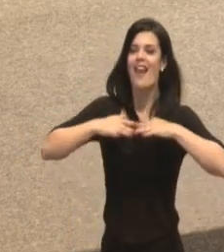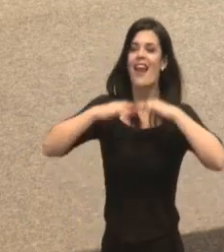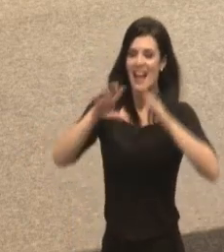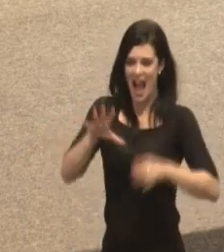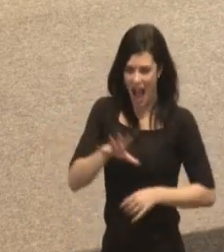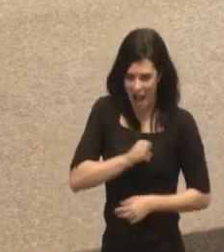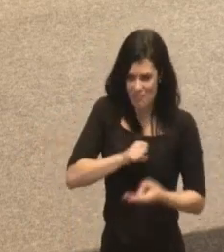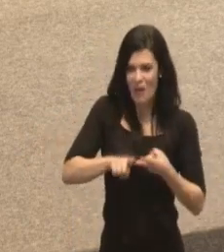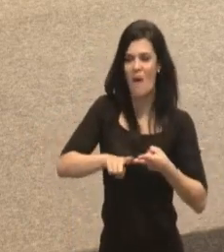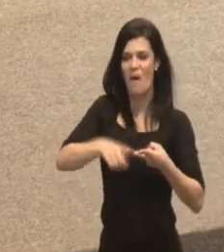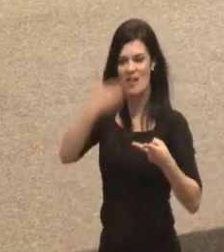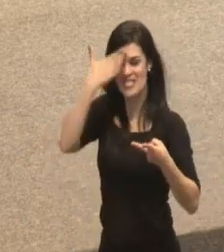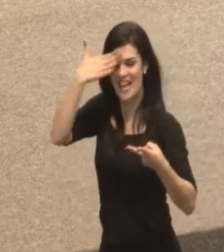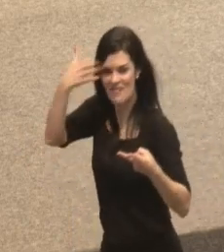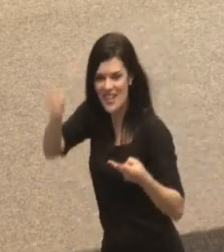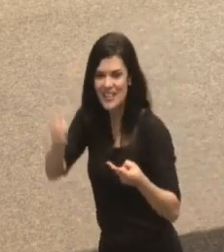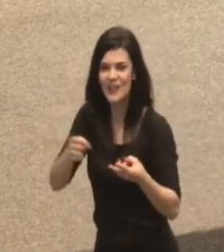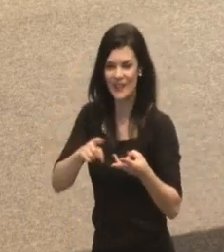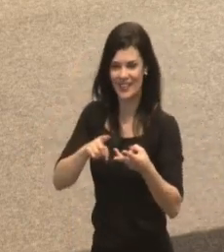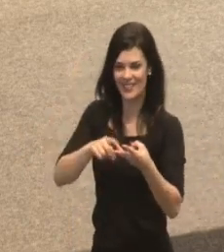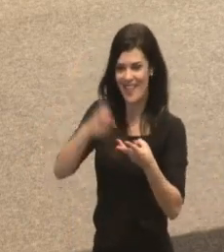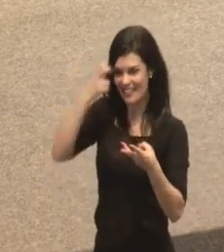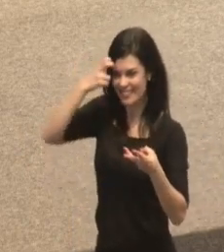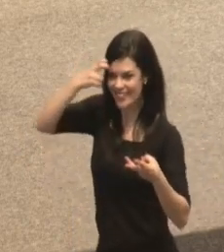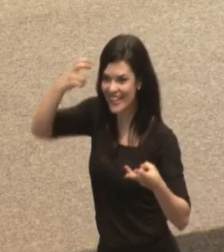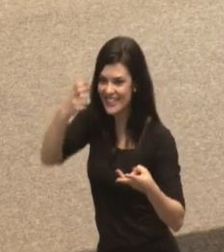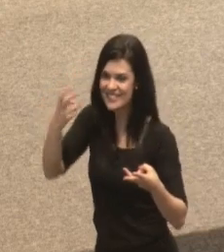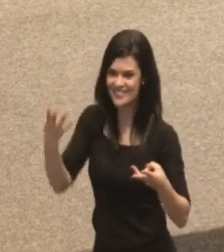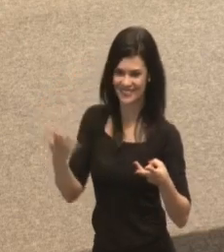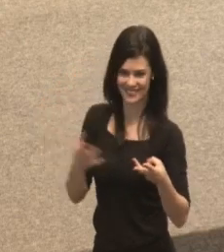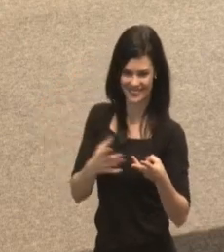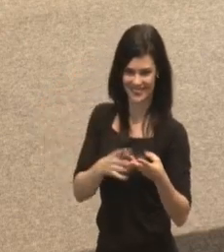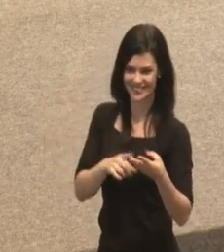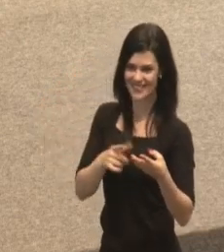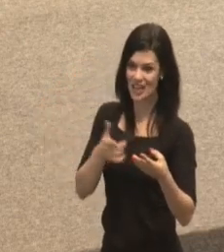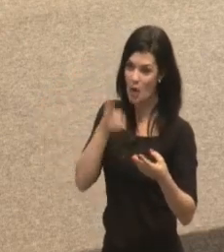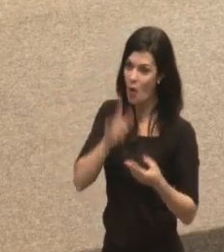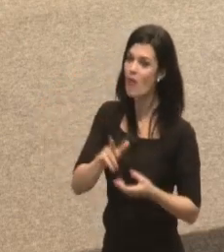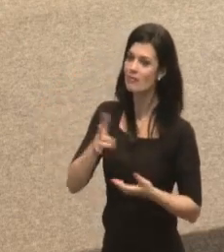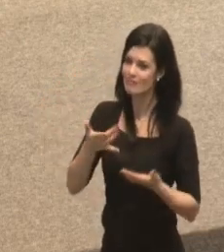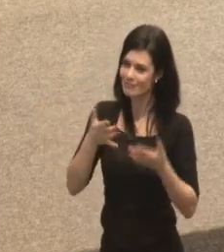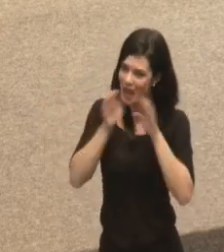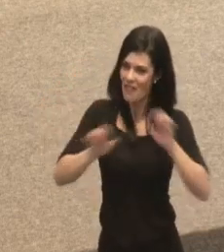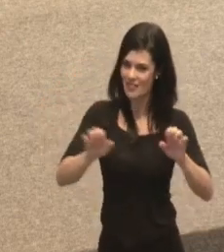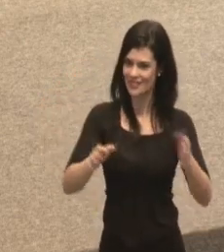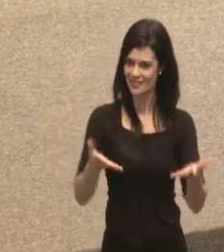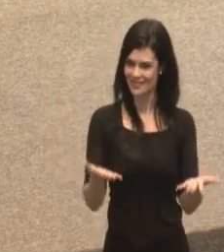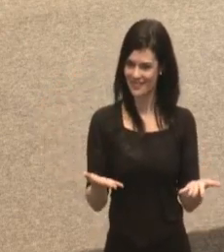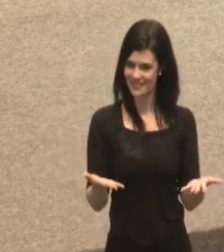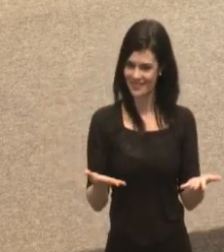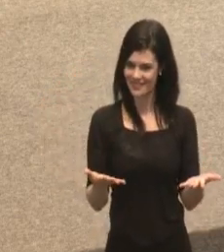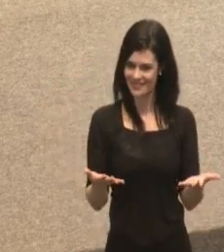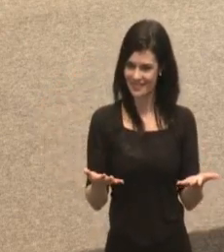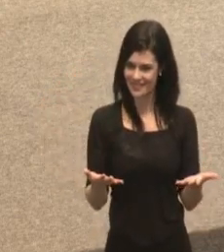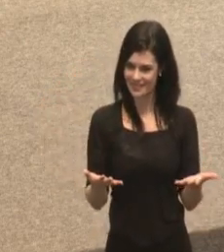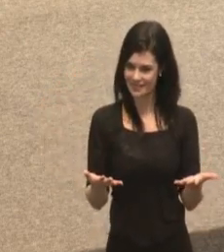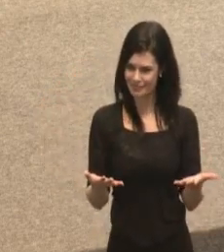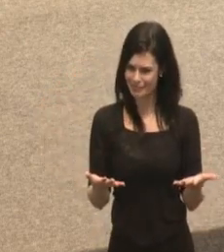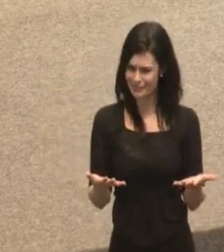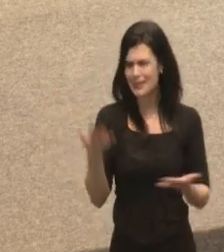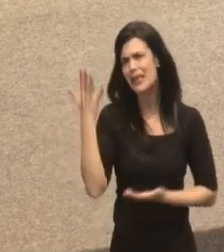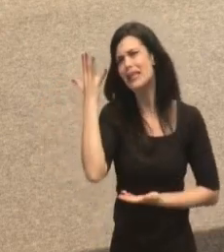submetermos à palavra dEle, ao Espírito dEle, à liderança do Espírito de Deus. Irmãos, isso é